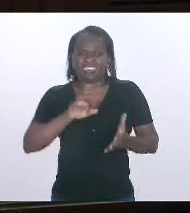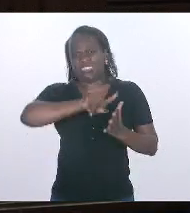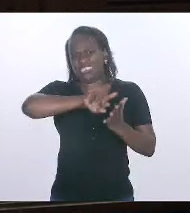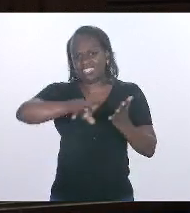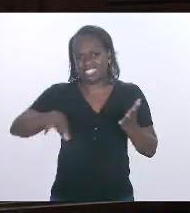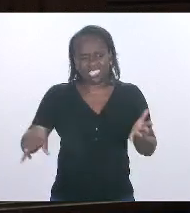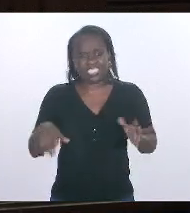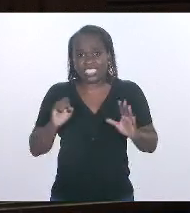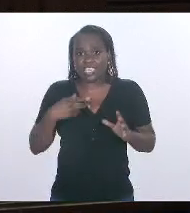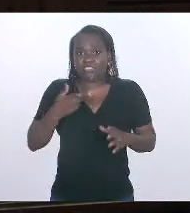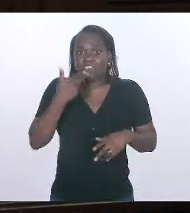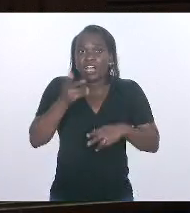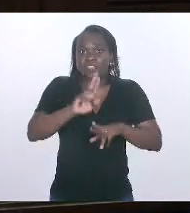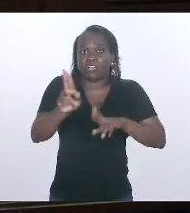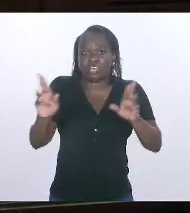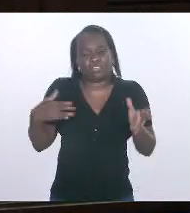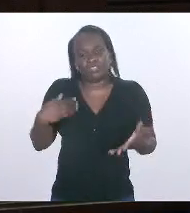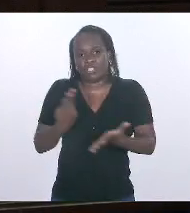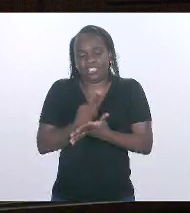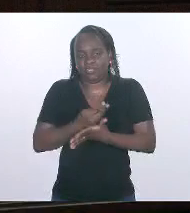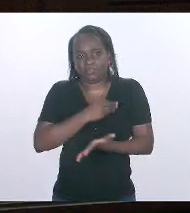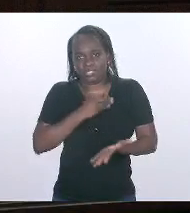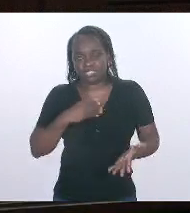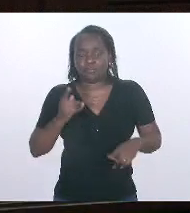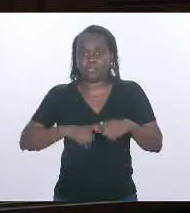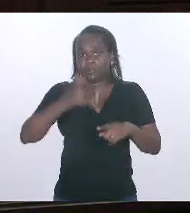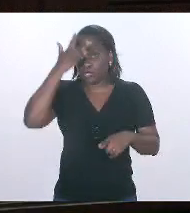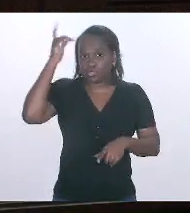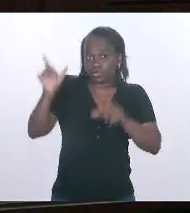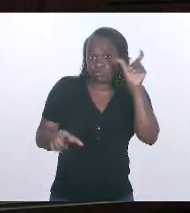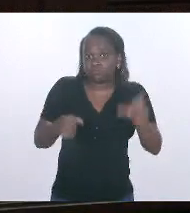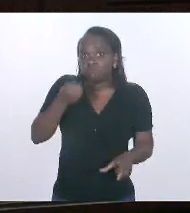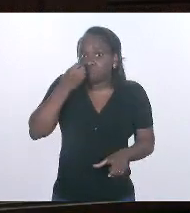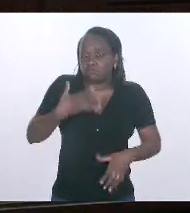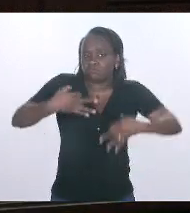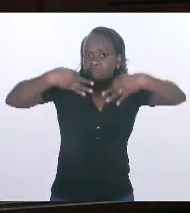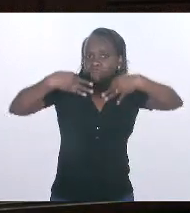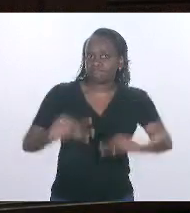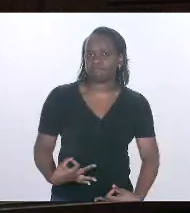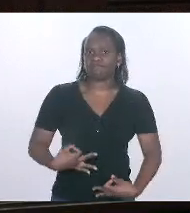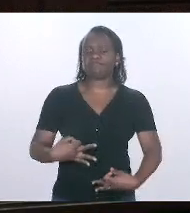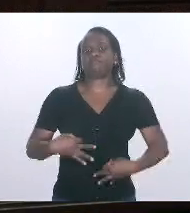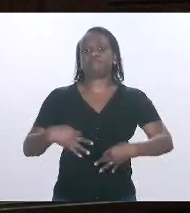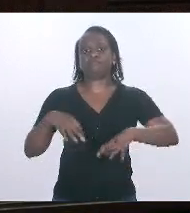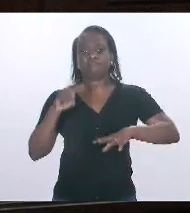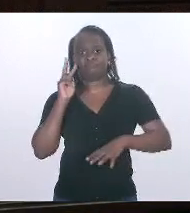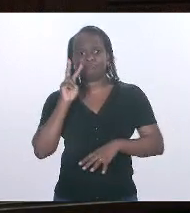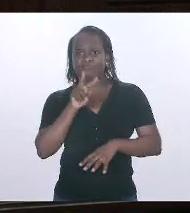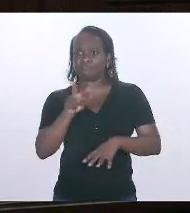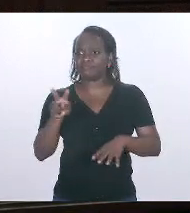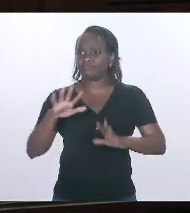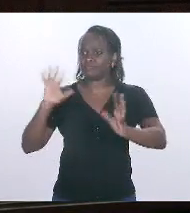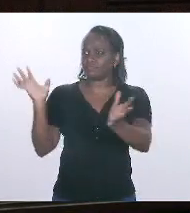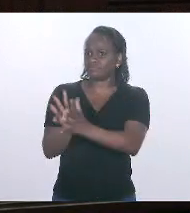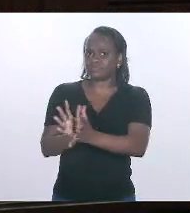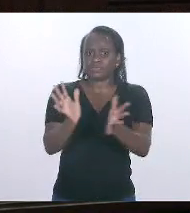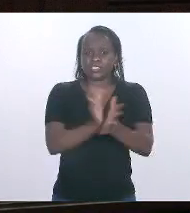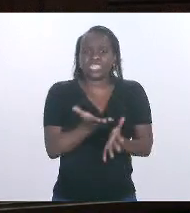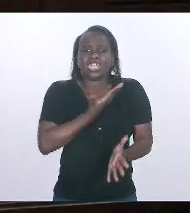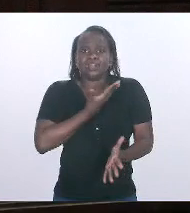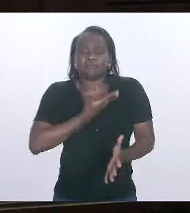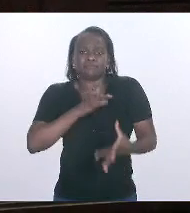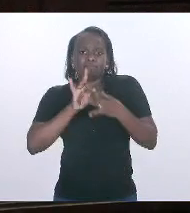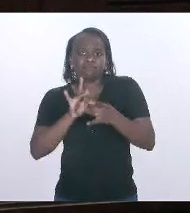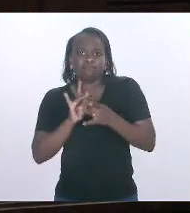Eu vou pecar aqui o nome de tantos coronéis que são pessoas boas e decentes e que olham a sua tropa como parceiro e